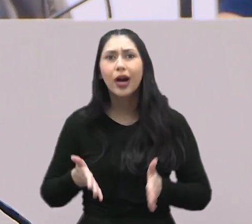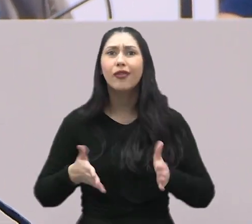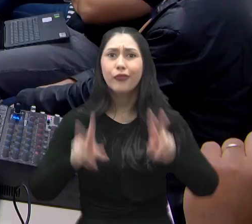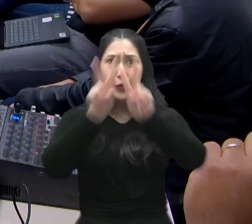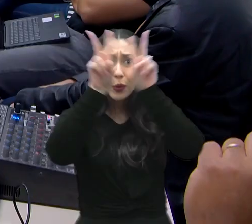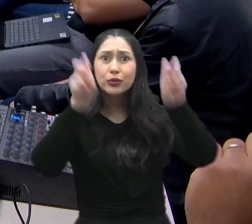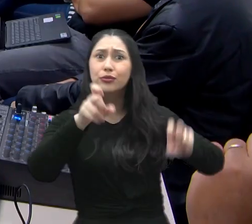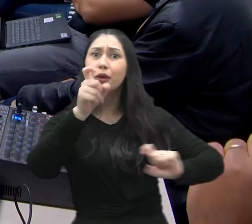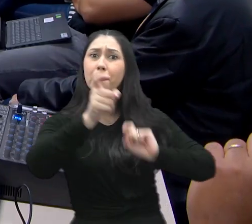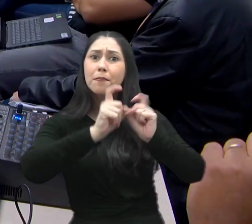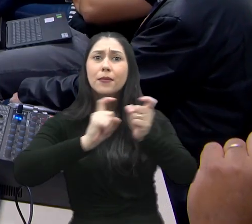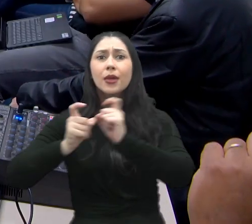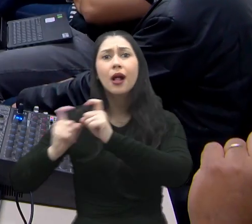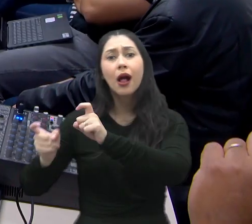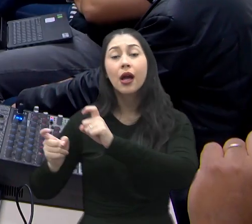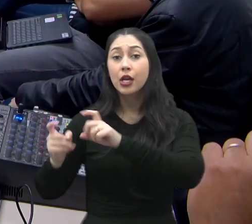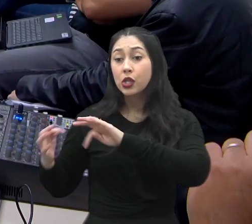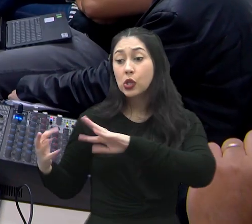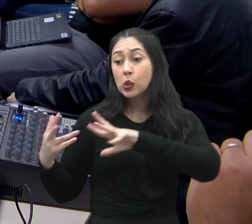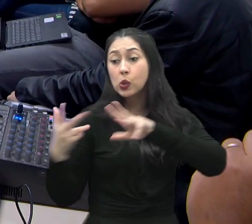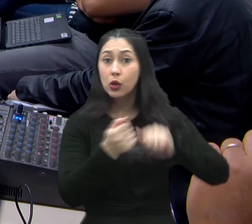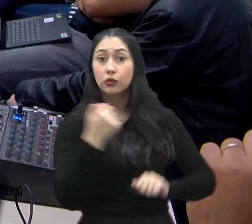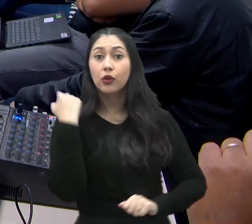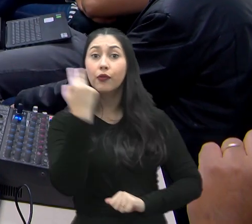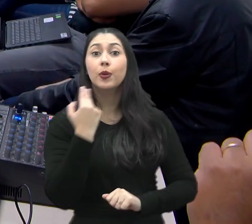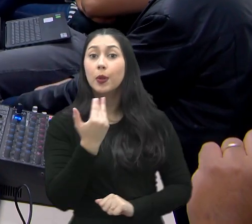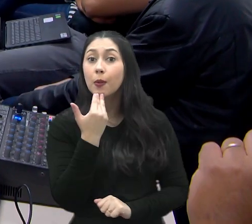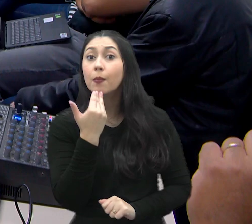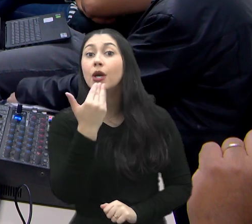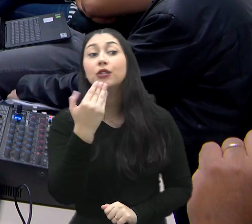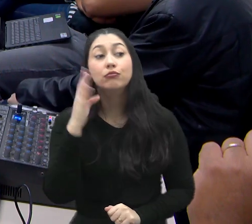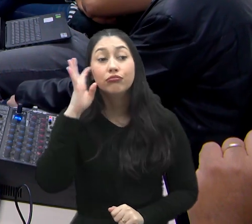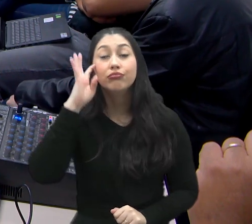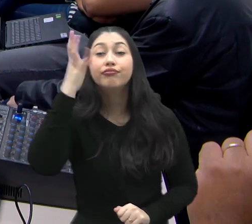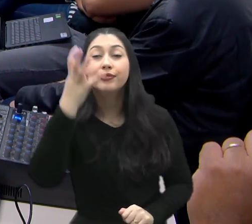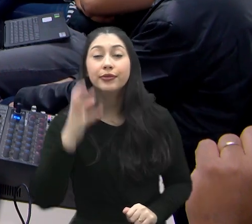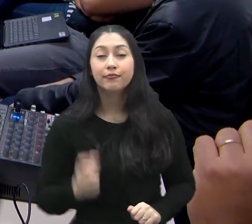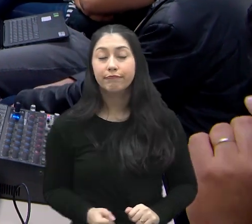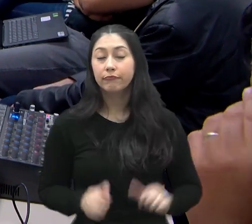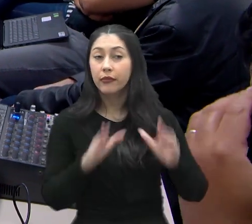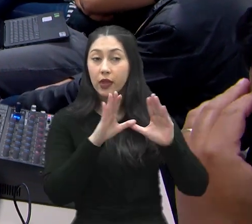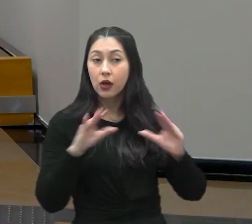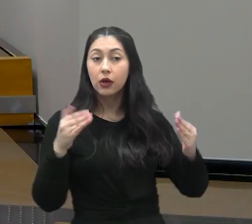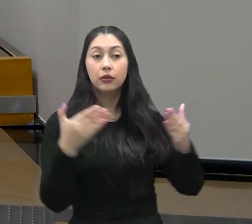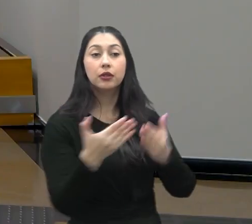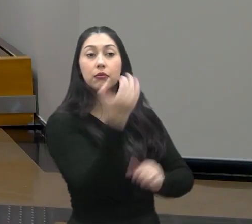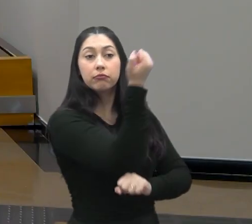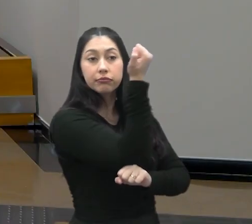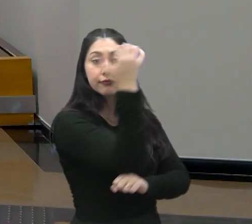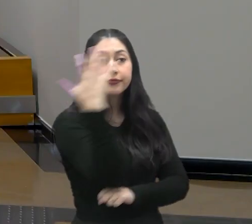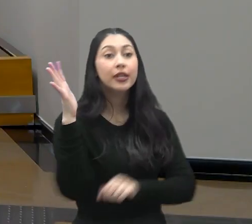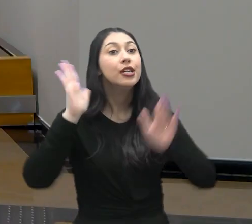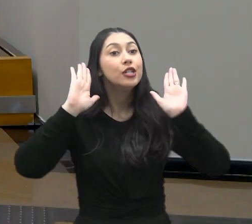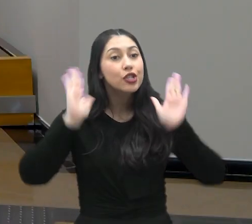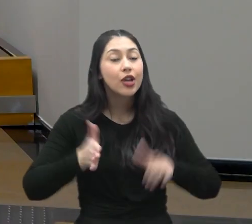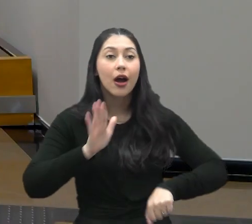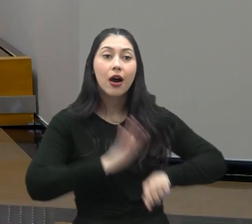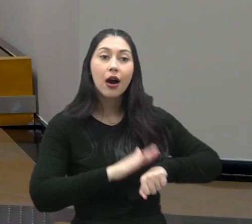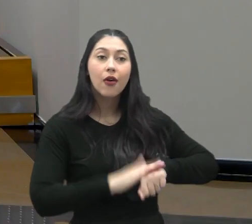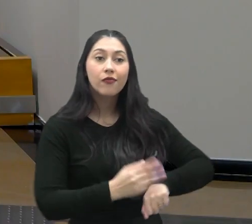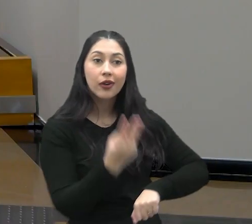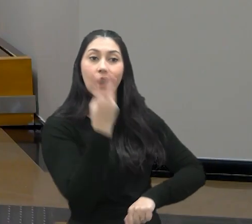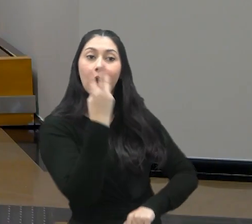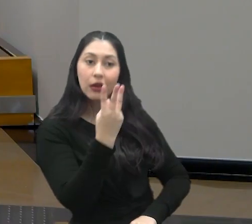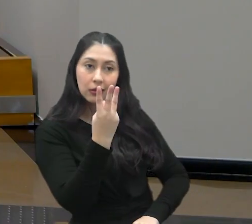foi pauta de reuniões da comissão e os vereadores membros têm pedido providências. A Comissão de Meio Ambiente já